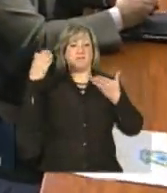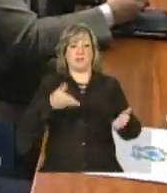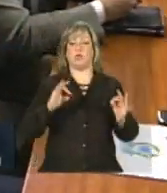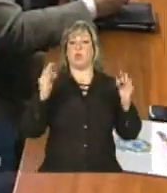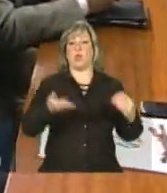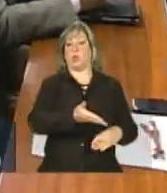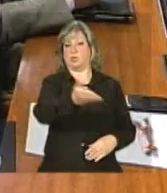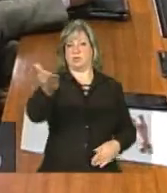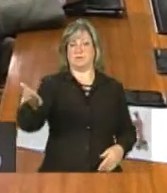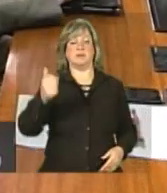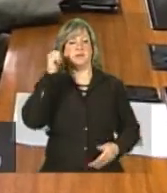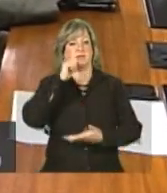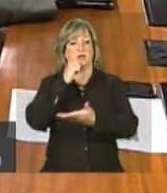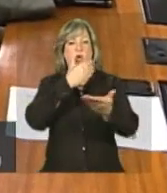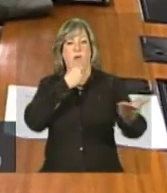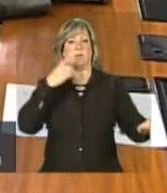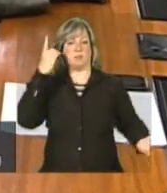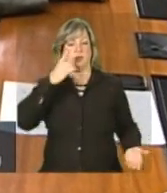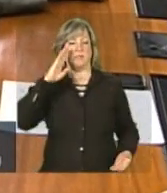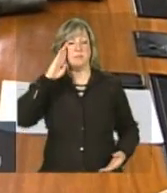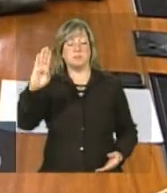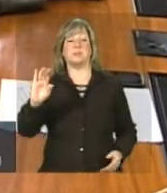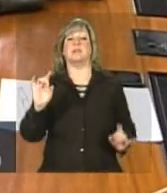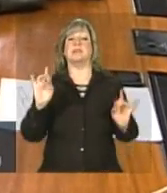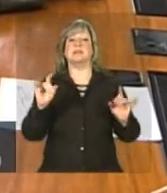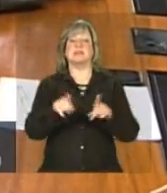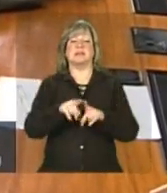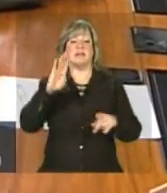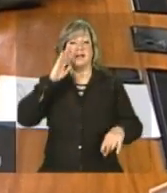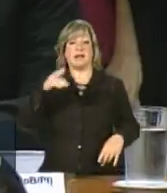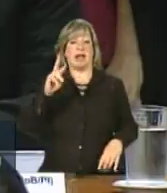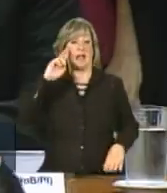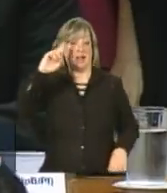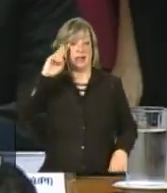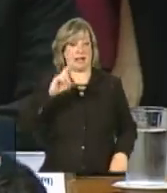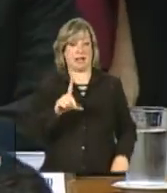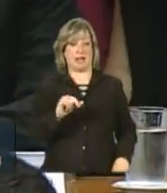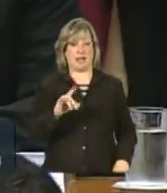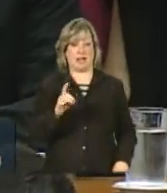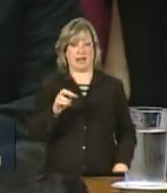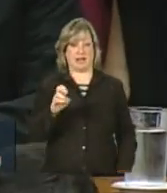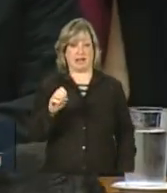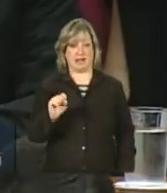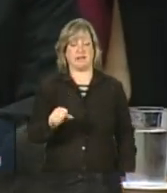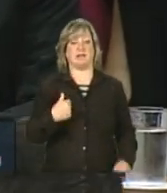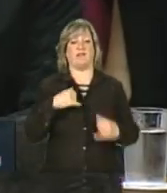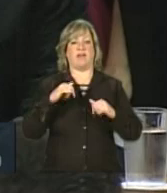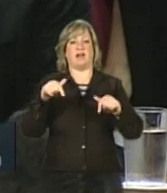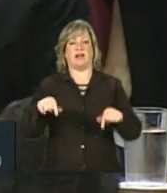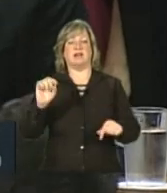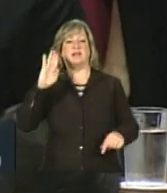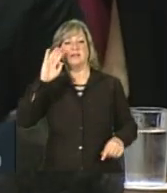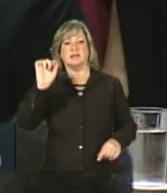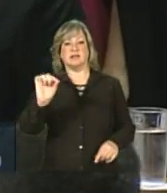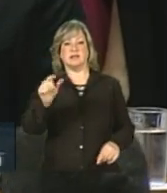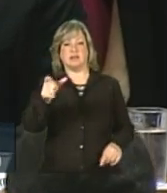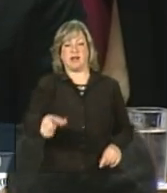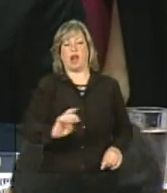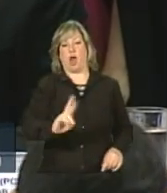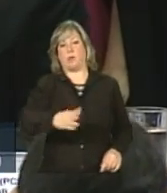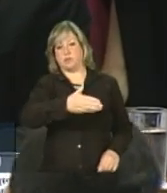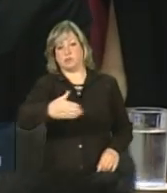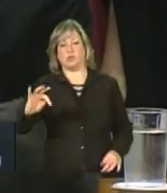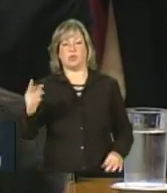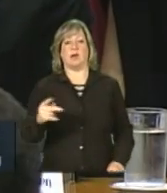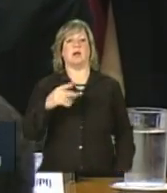todos, deputadas e deputados, especialmente dos líderes. Destaco aqui, em nome deles, o deputado